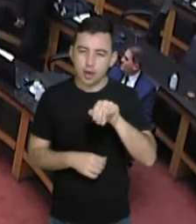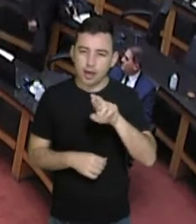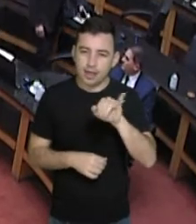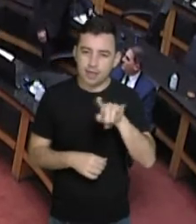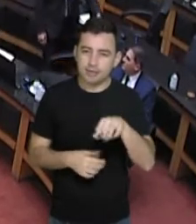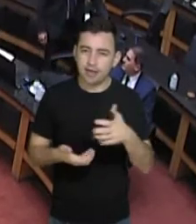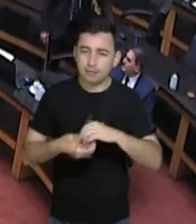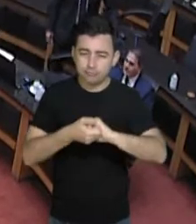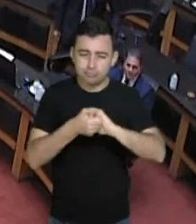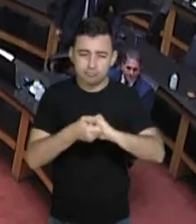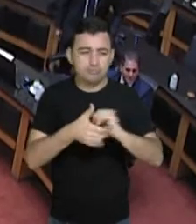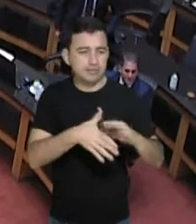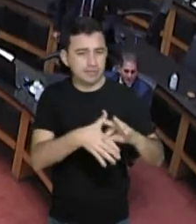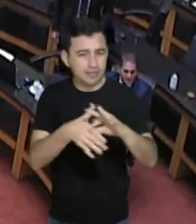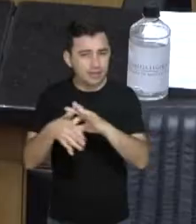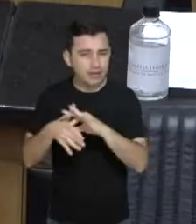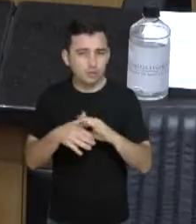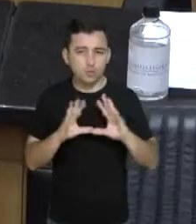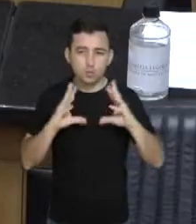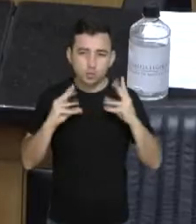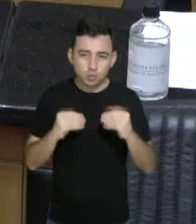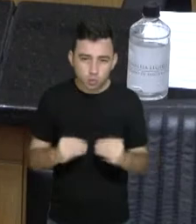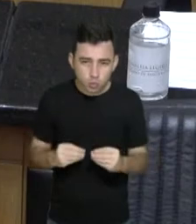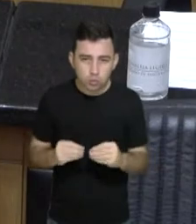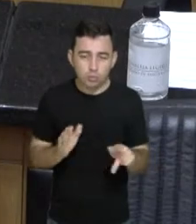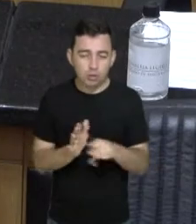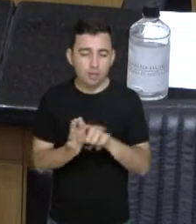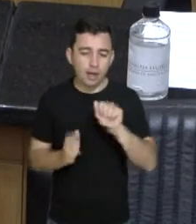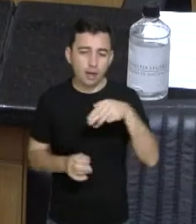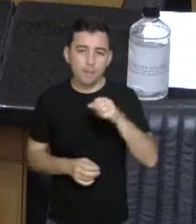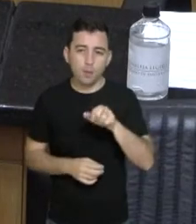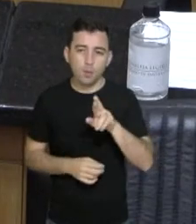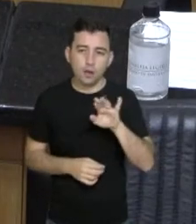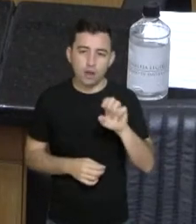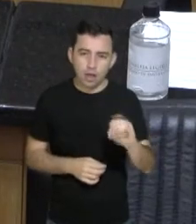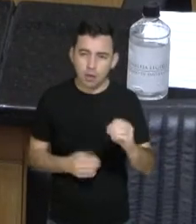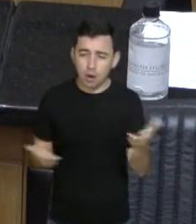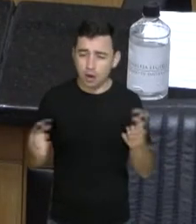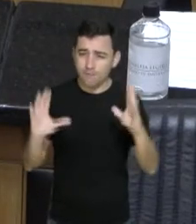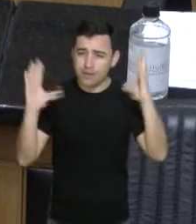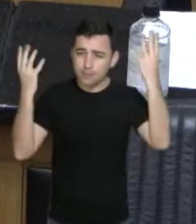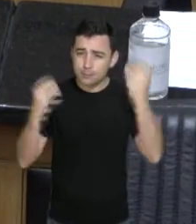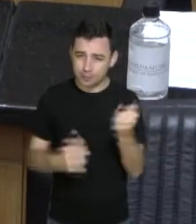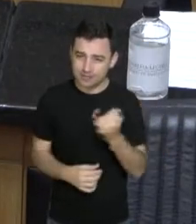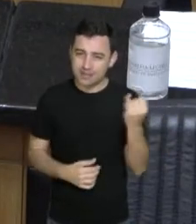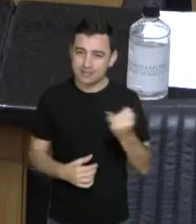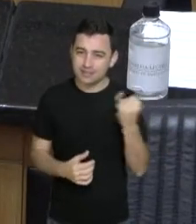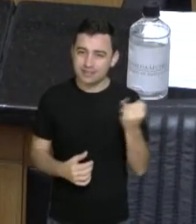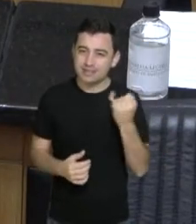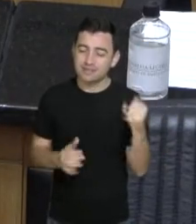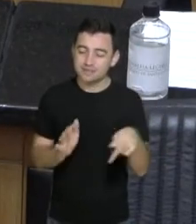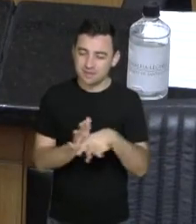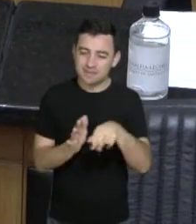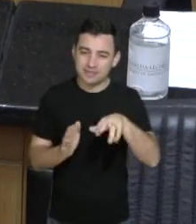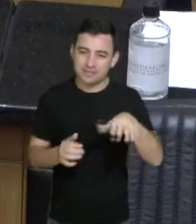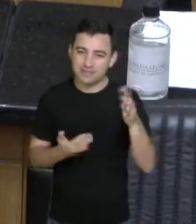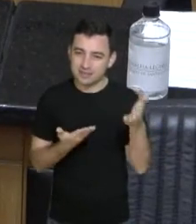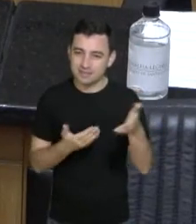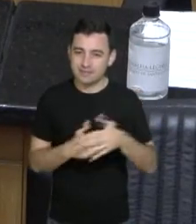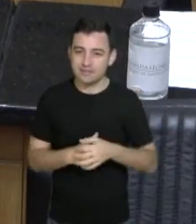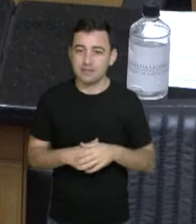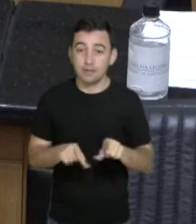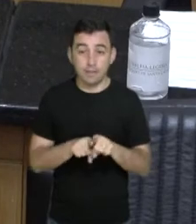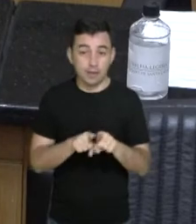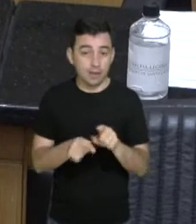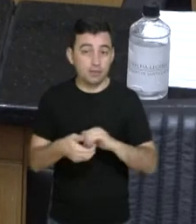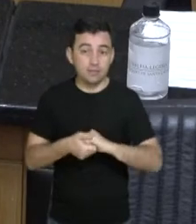as lideranças da região da Murel que comparecem a esse evento tão importante para aquela região. Cumprimentar